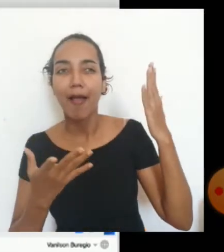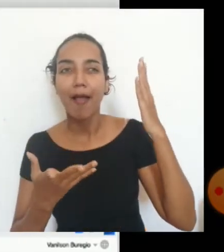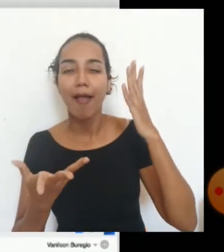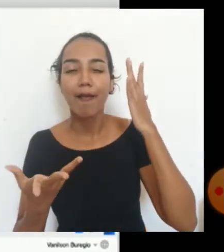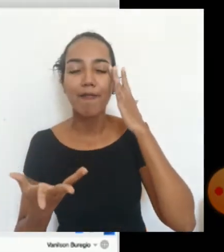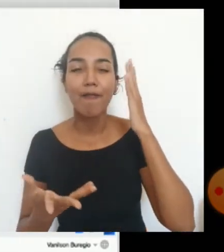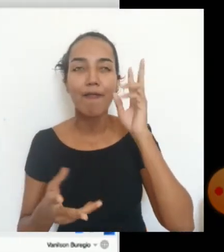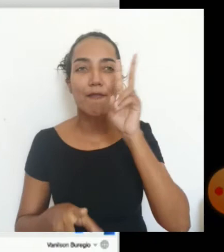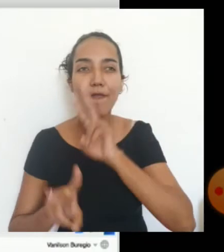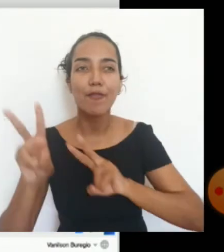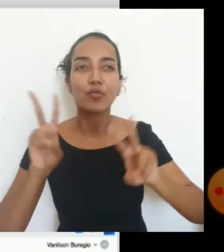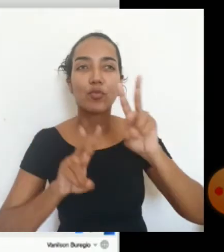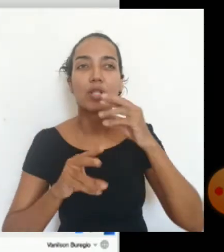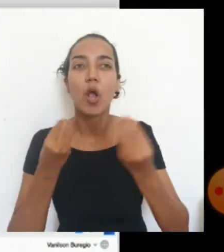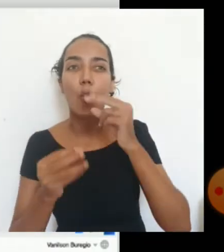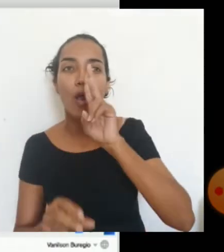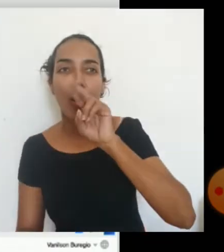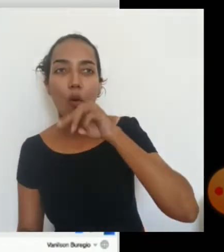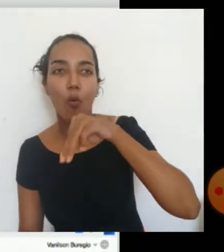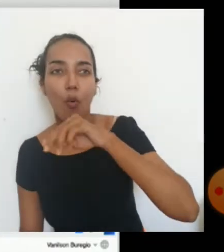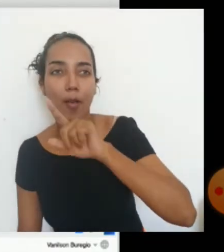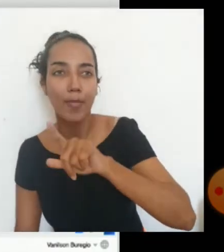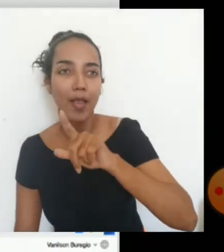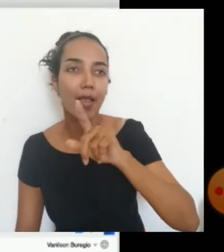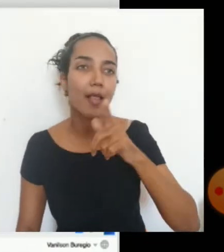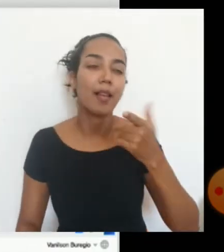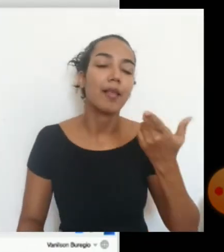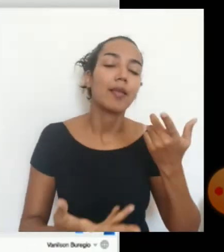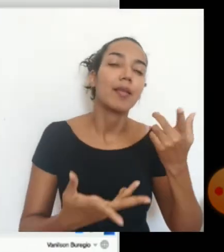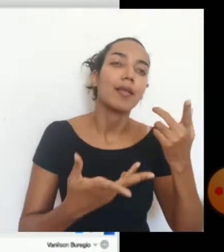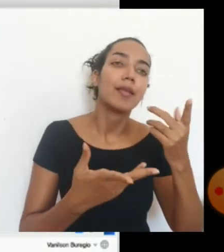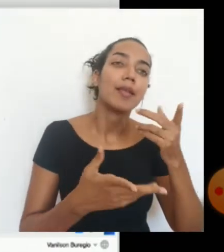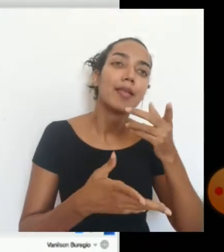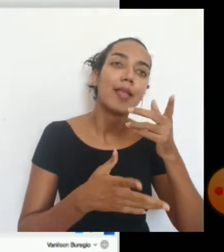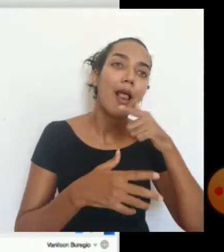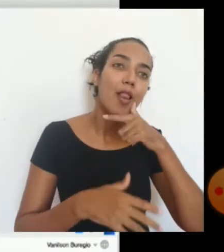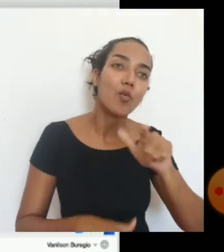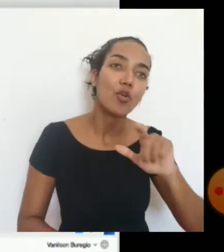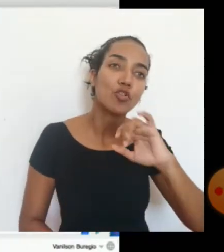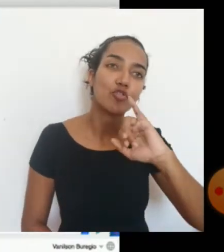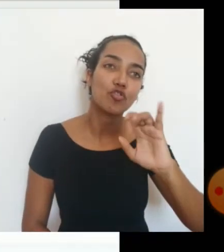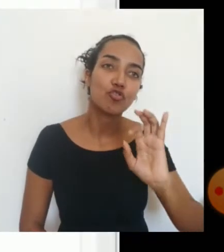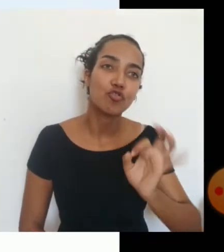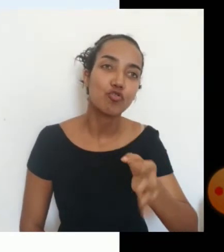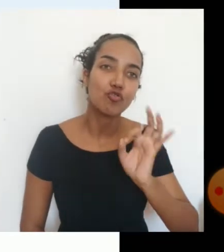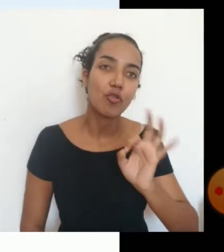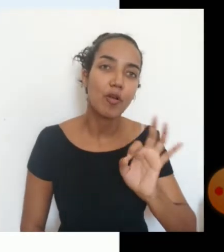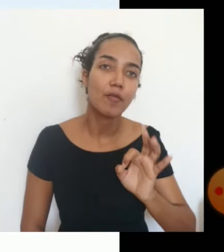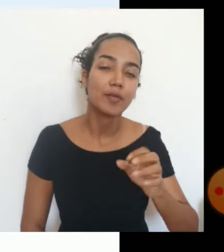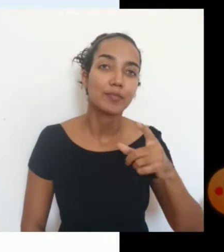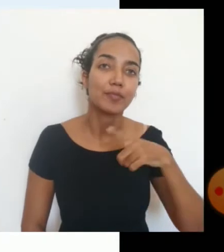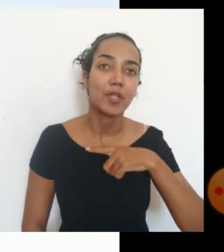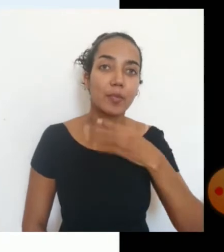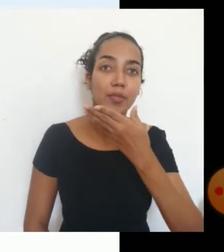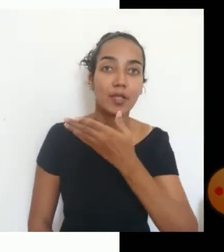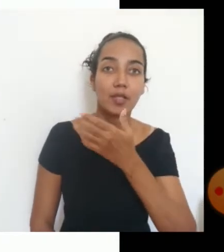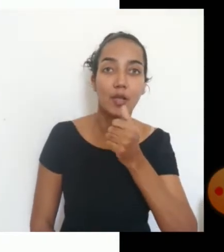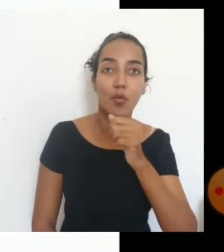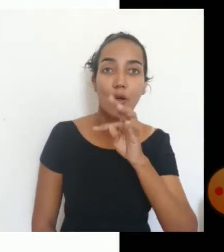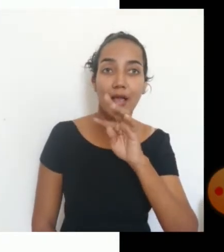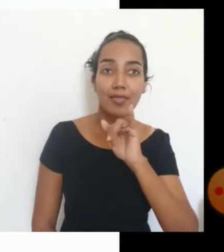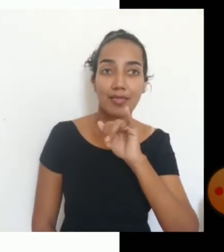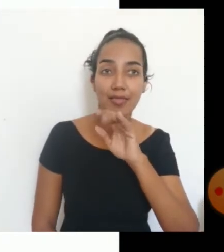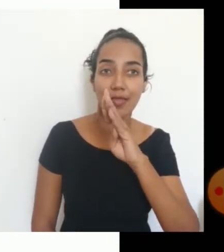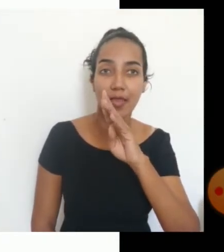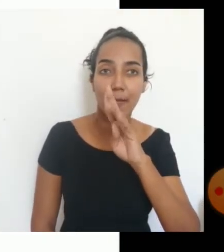termos de código Java. Como vocês podem perceber, temos aqui os atributos da classe conta. Eu criei